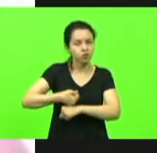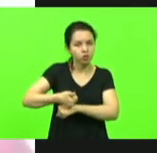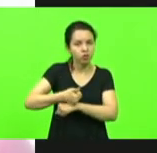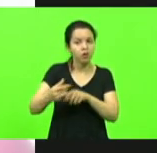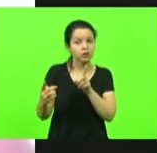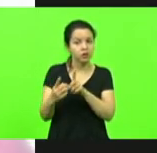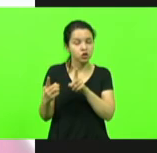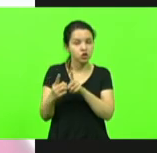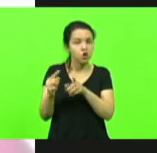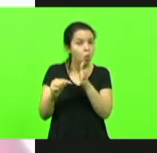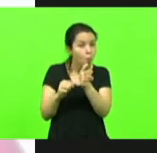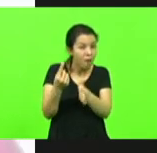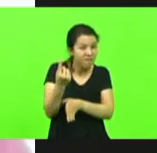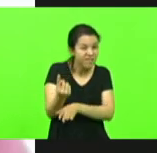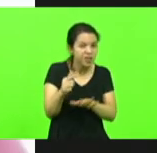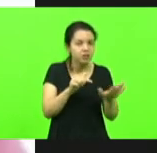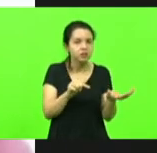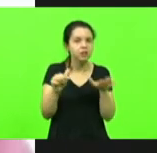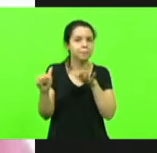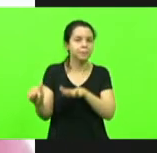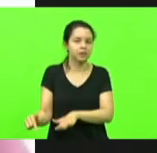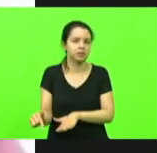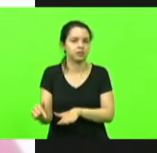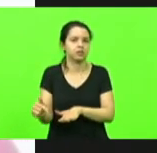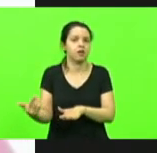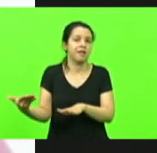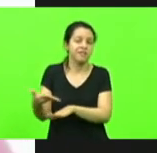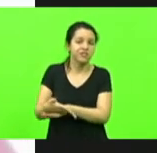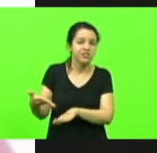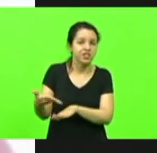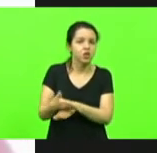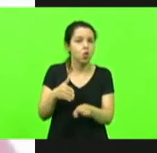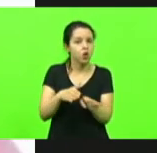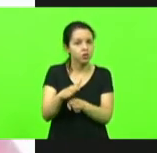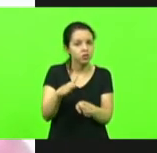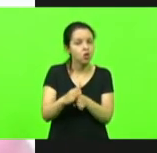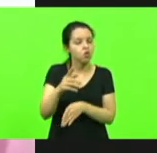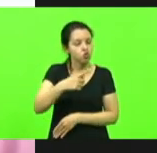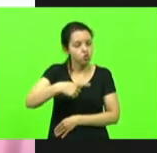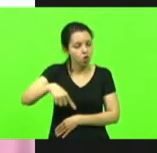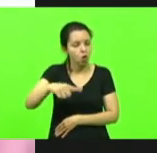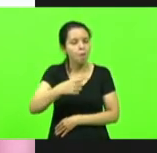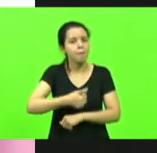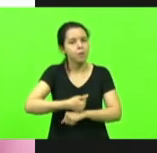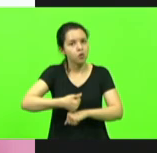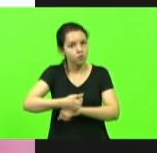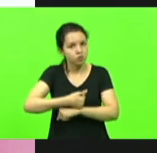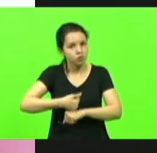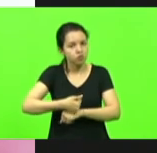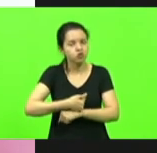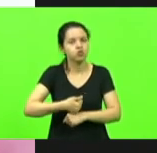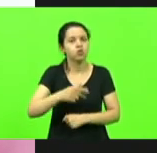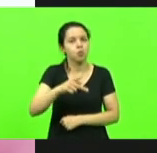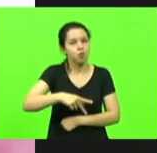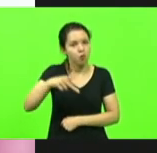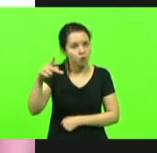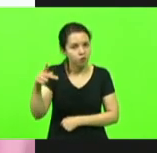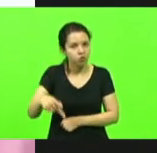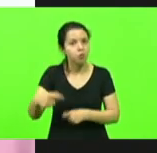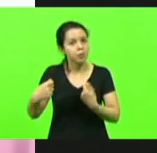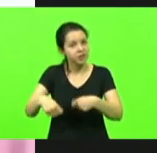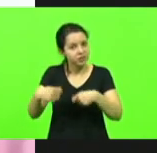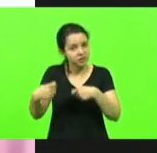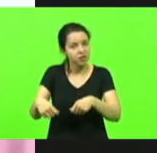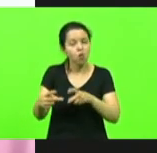semana e vinham passar orientações para que nós, professores, dessemos continuidade ao atendimento que eles tinham